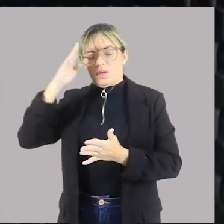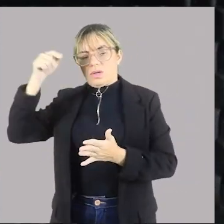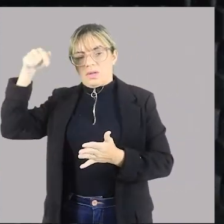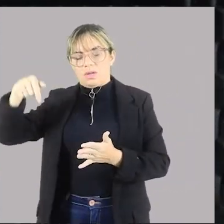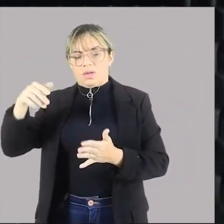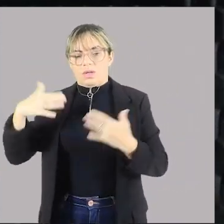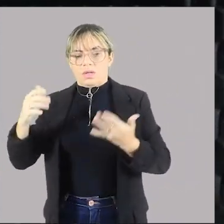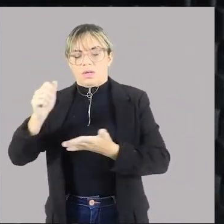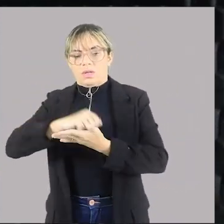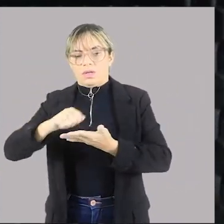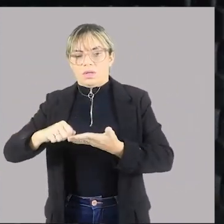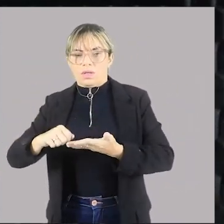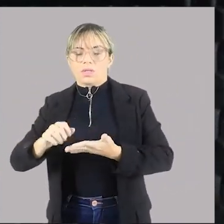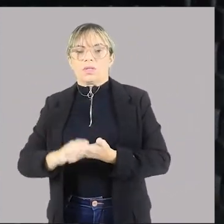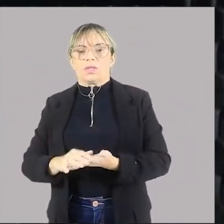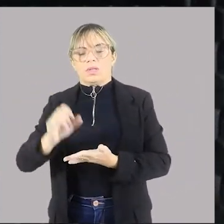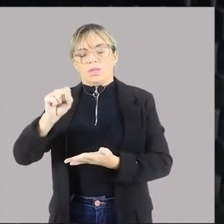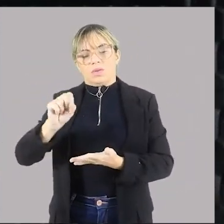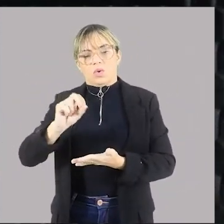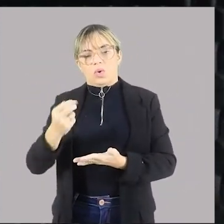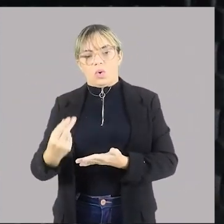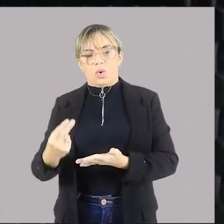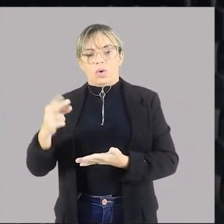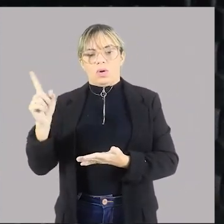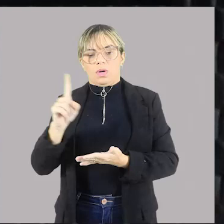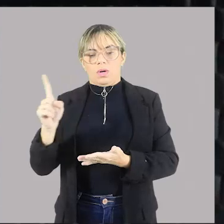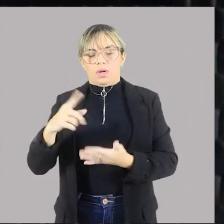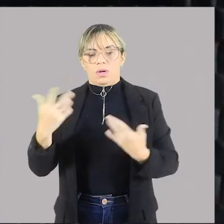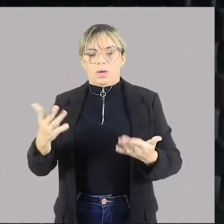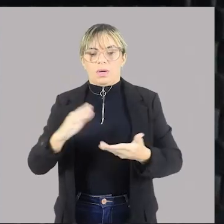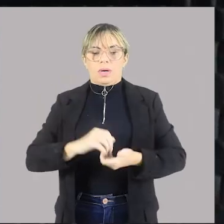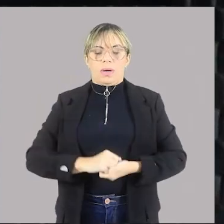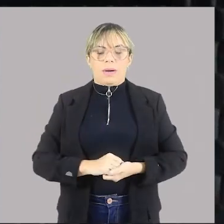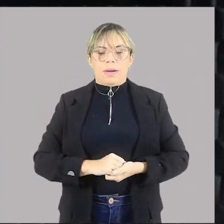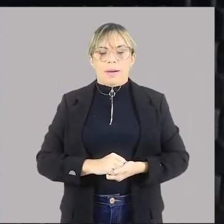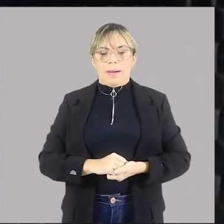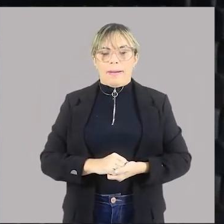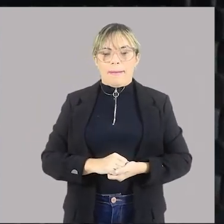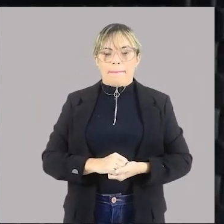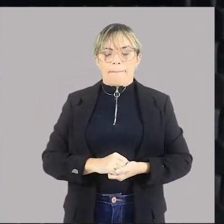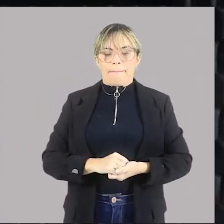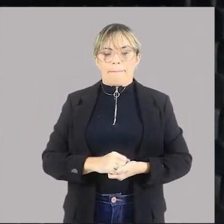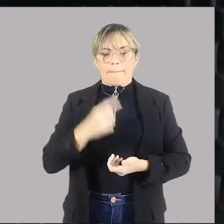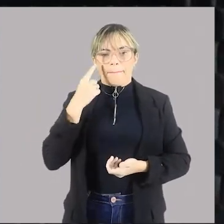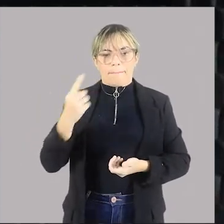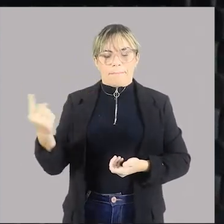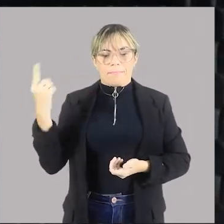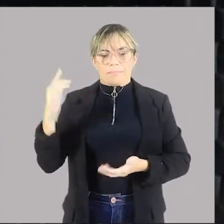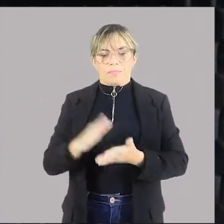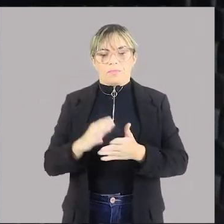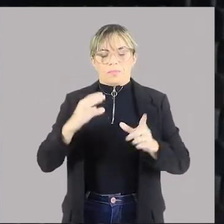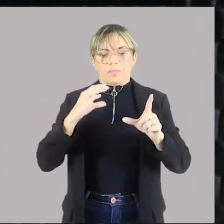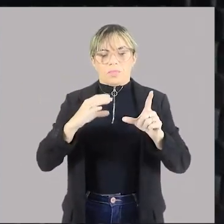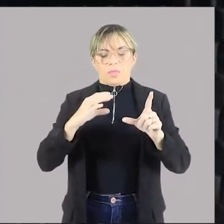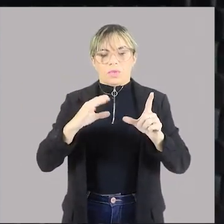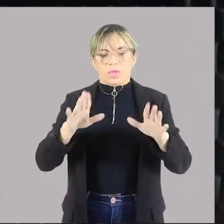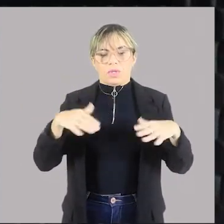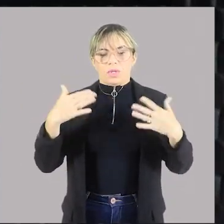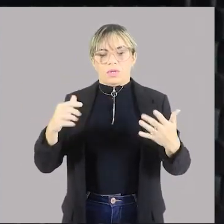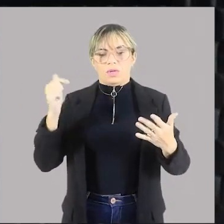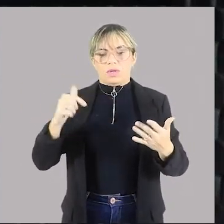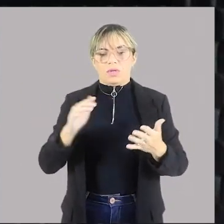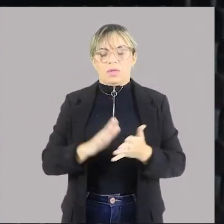ser tanto escritos quanto não escritos, expressos quanto não expressos, tá? Aqui, quando se fala em